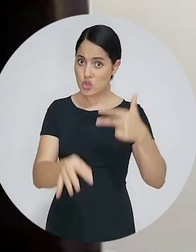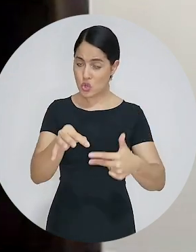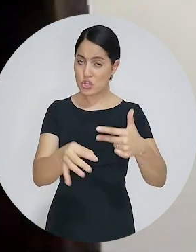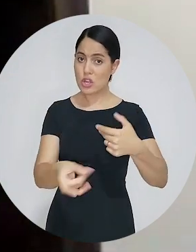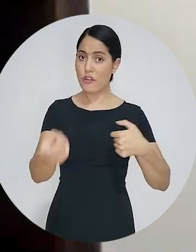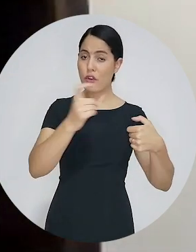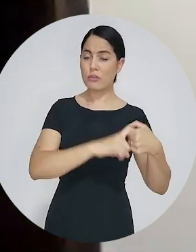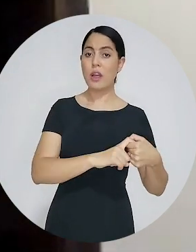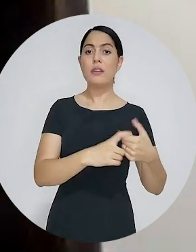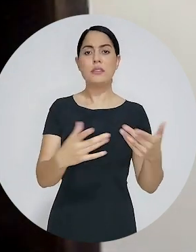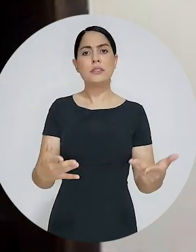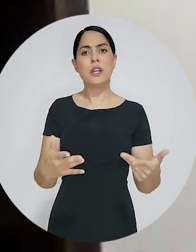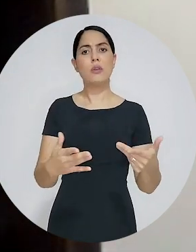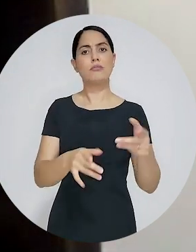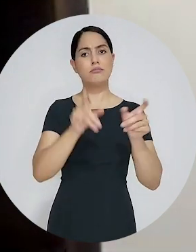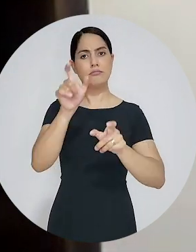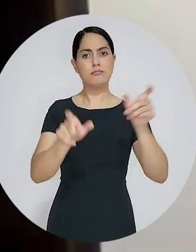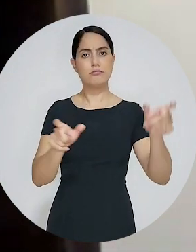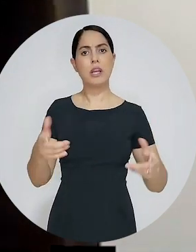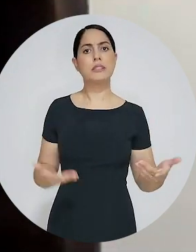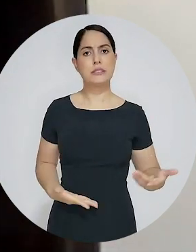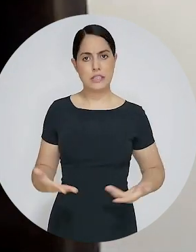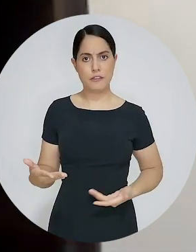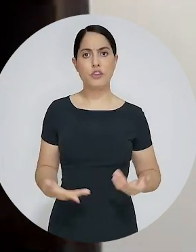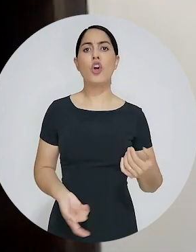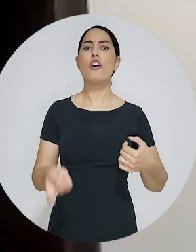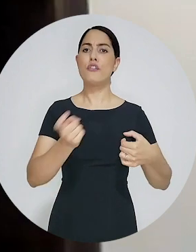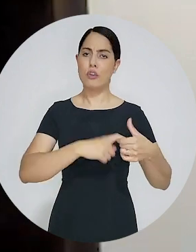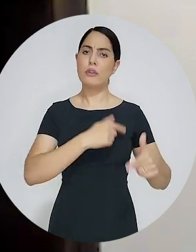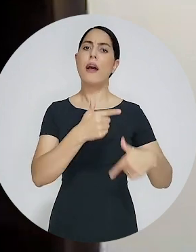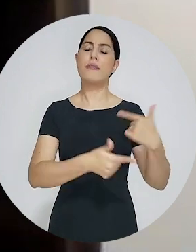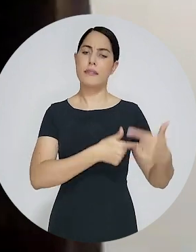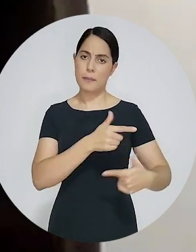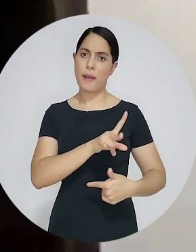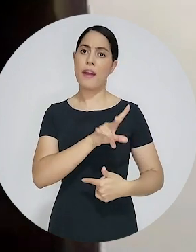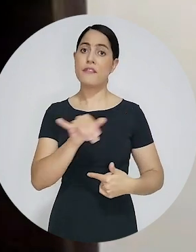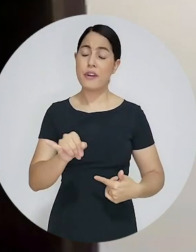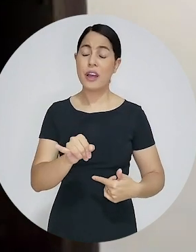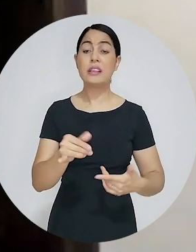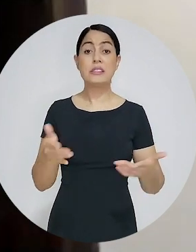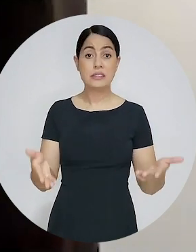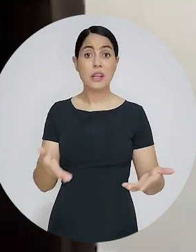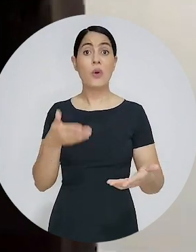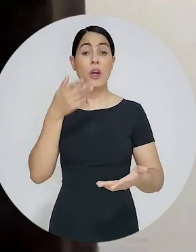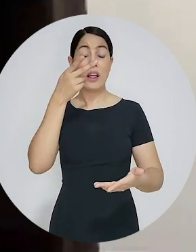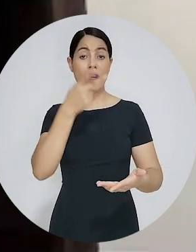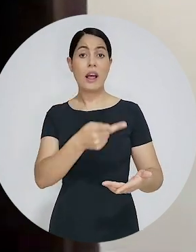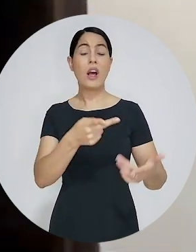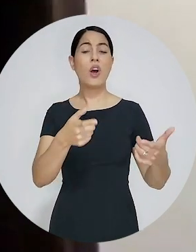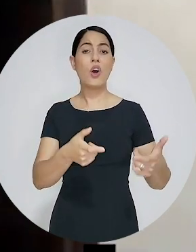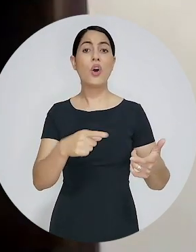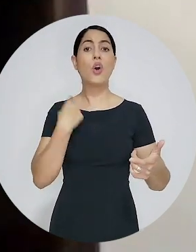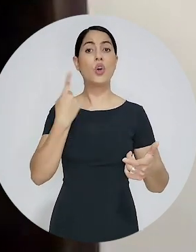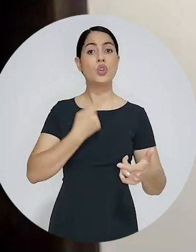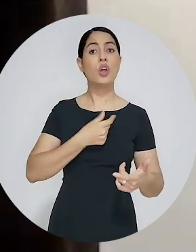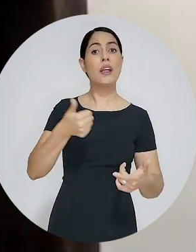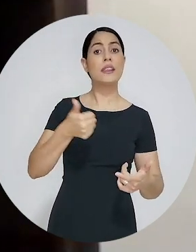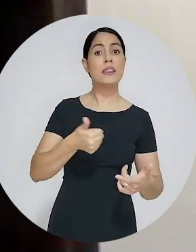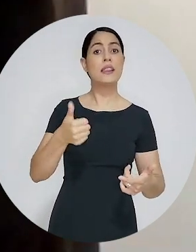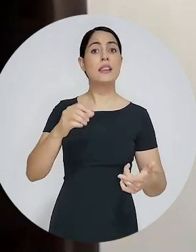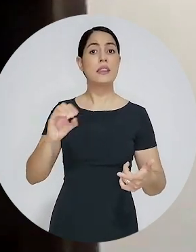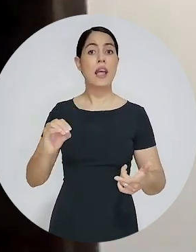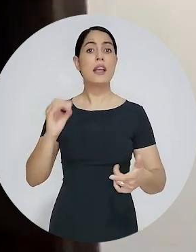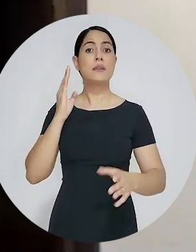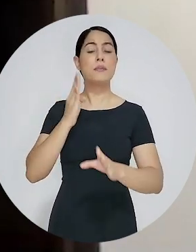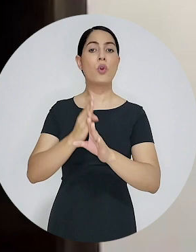preciso que os juízes e os serventuários da justiça retornem aos seus postos de trabalho nos fóruns brasileiros. E daí, lá